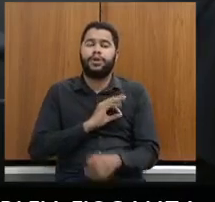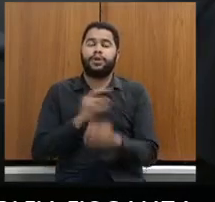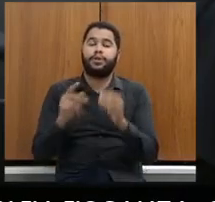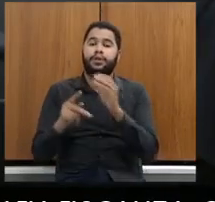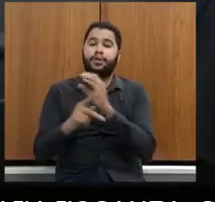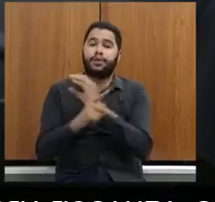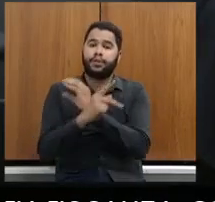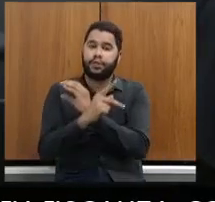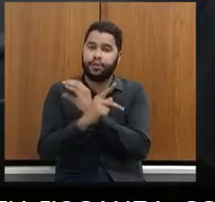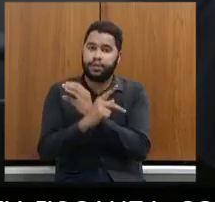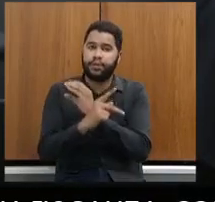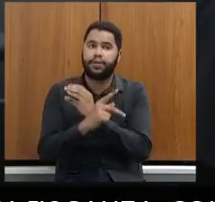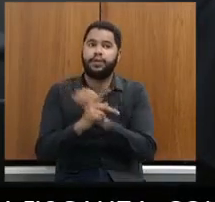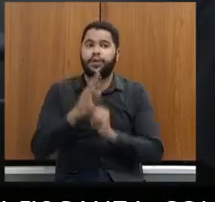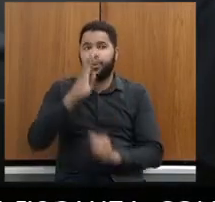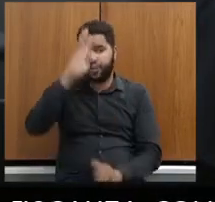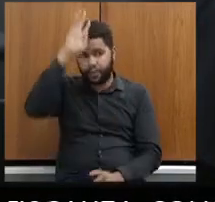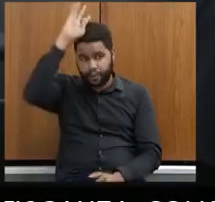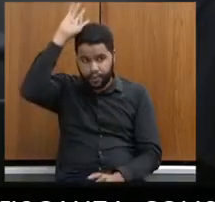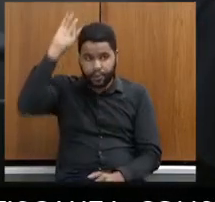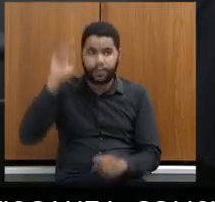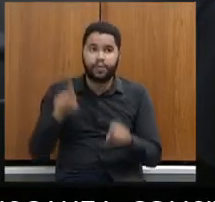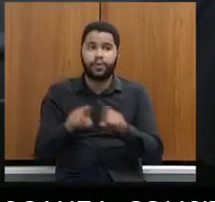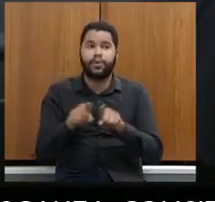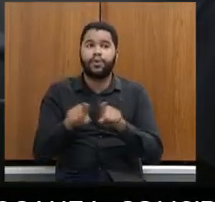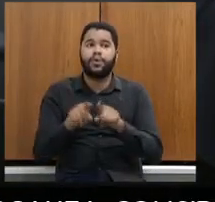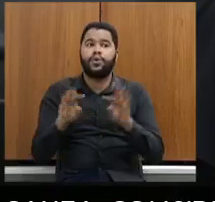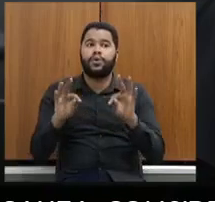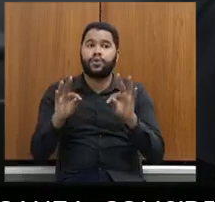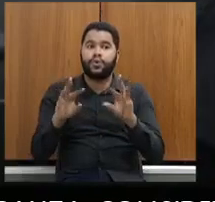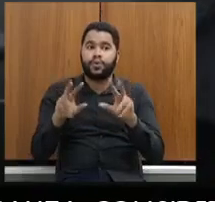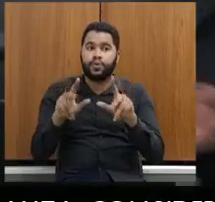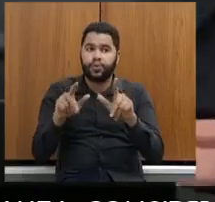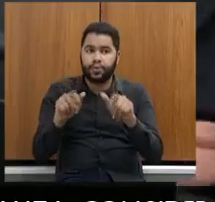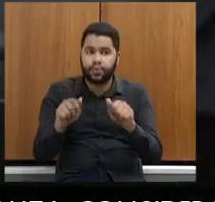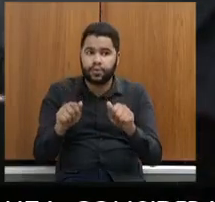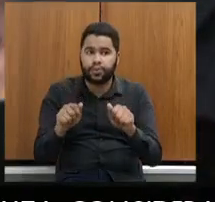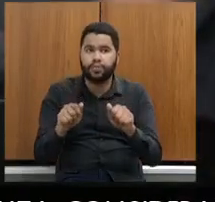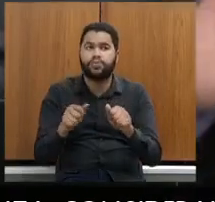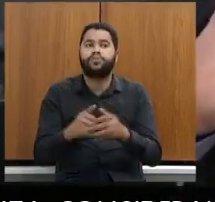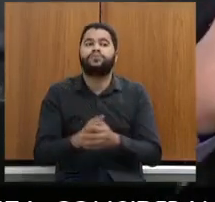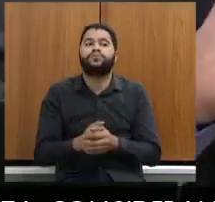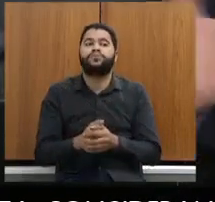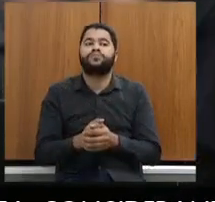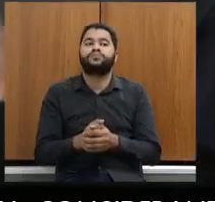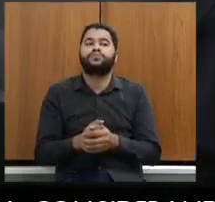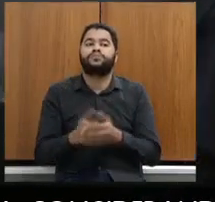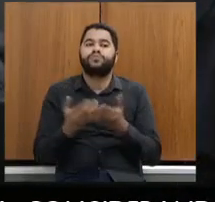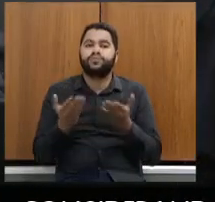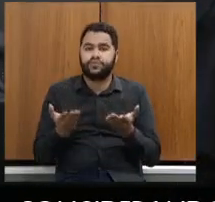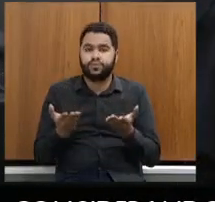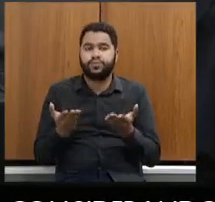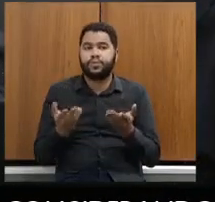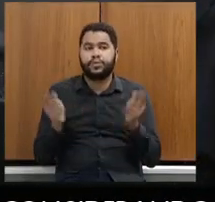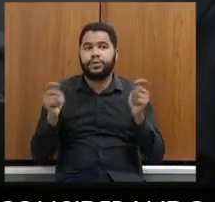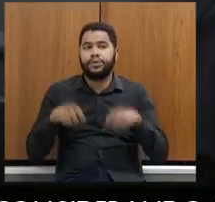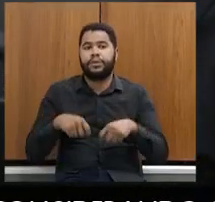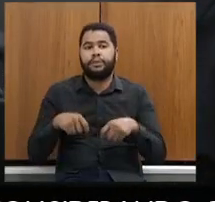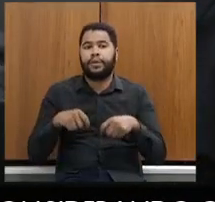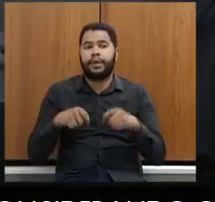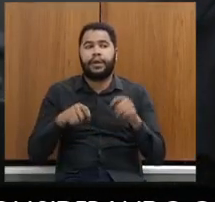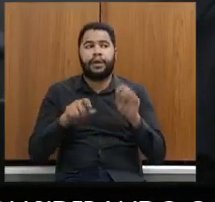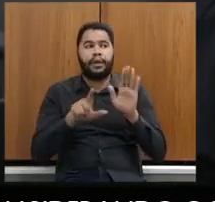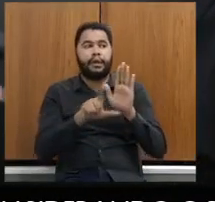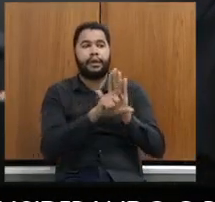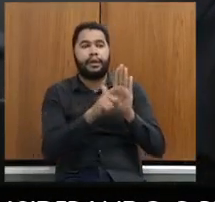polícia militar o bombeiro militar e a sejusp todas todas só não mando passar hoje porque não tem como realização não